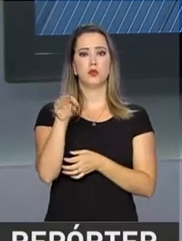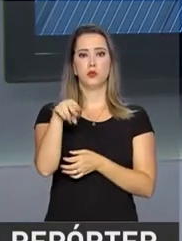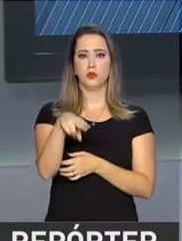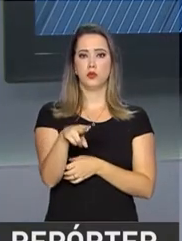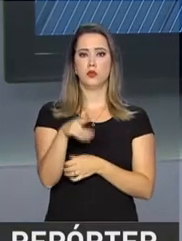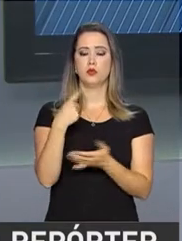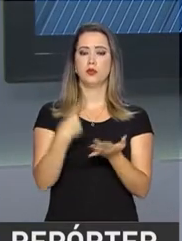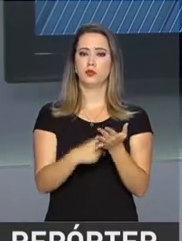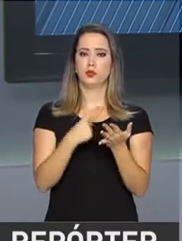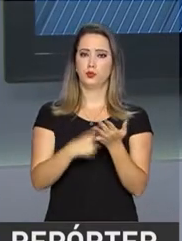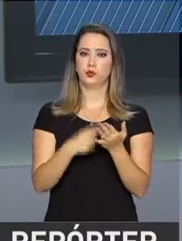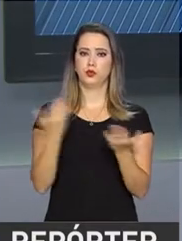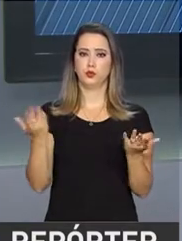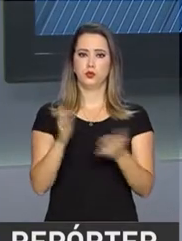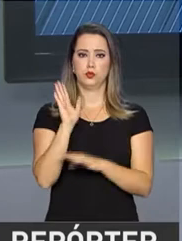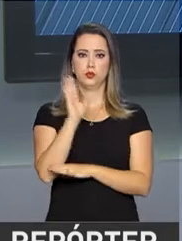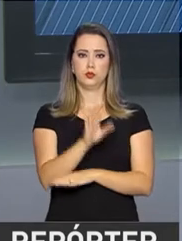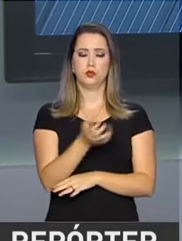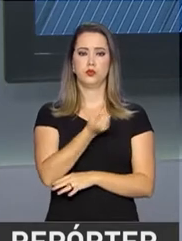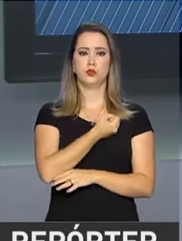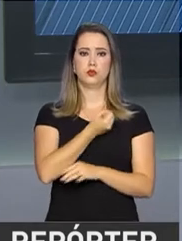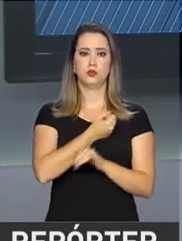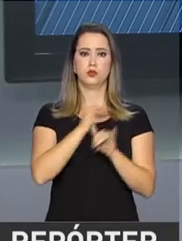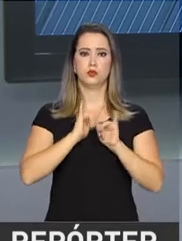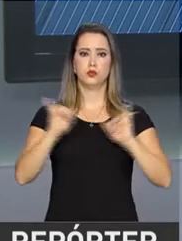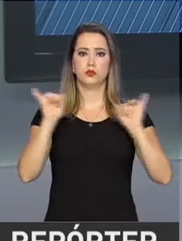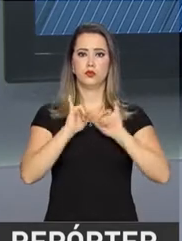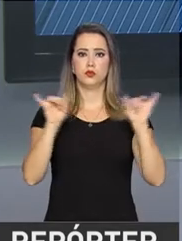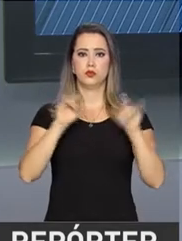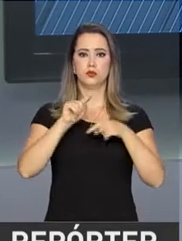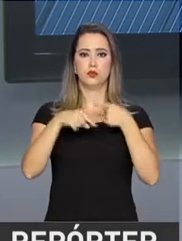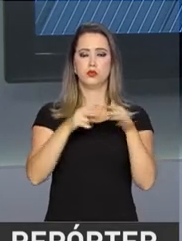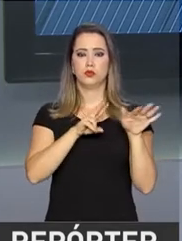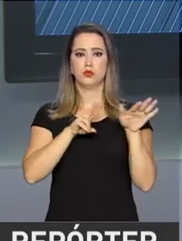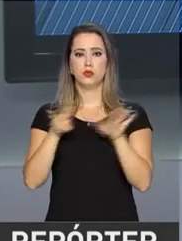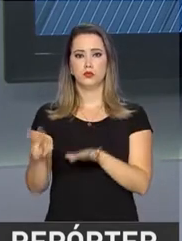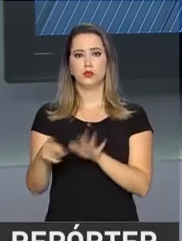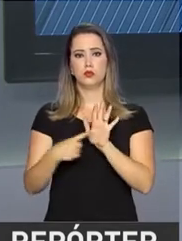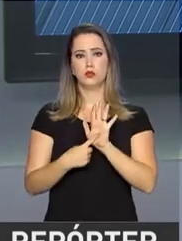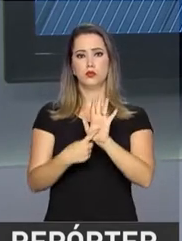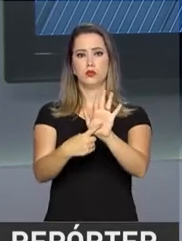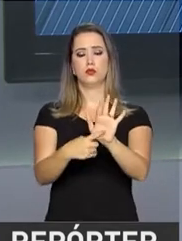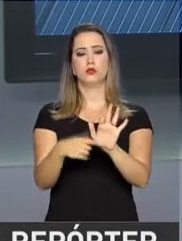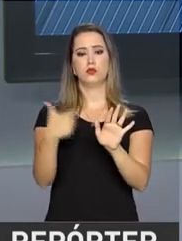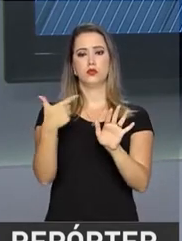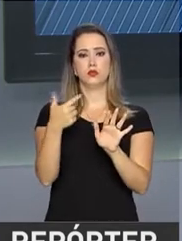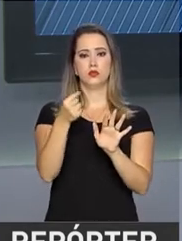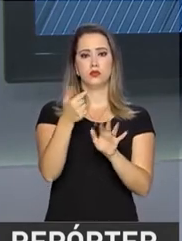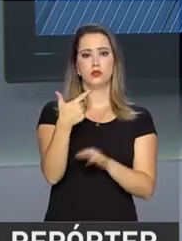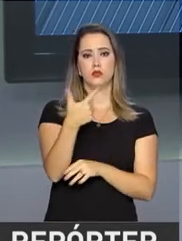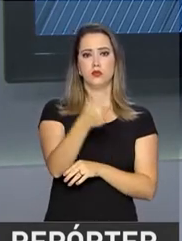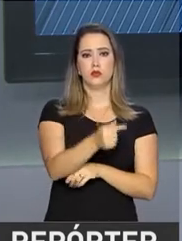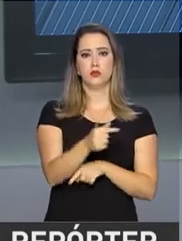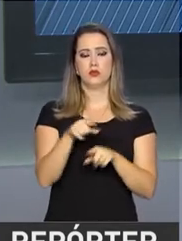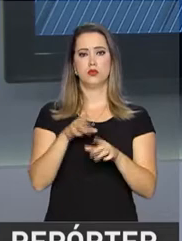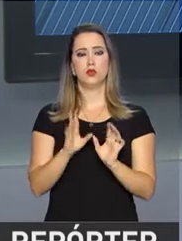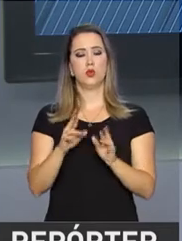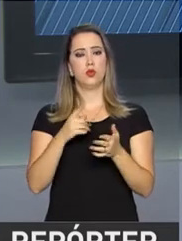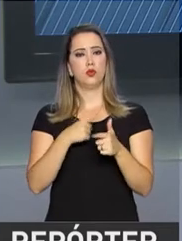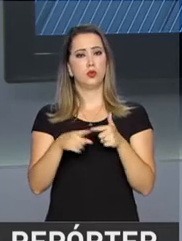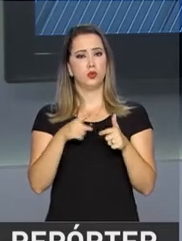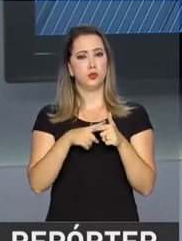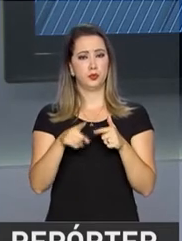confirmou nesta tarde os dados apresentados na semana passada que mostram que em 2017 o rombo da previdência